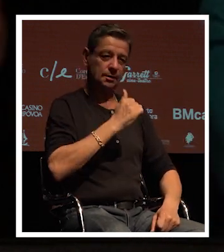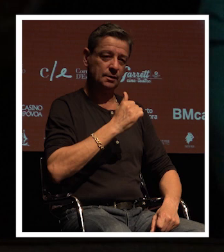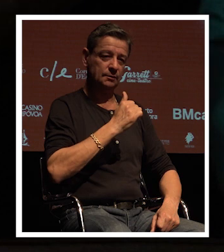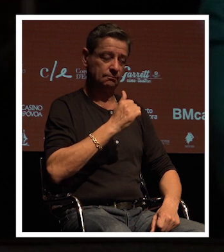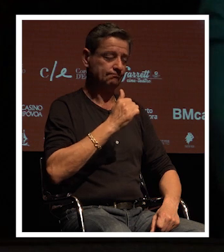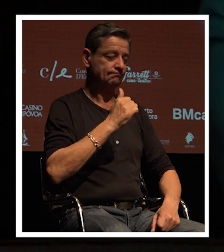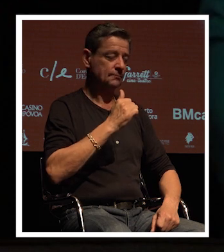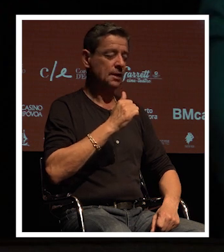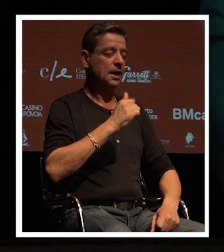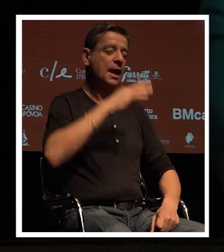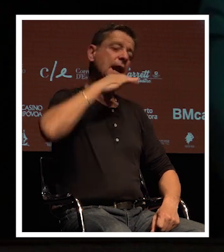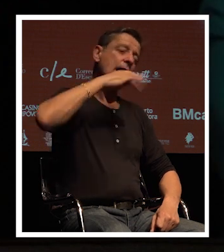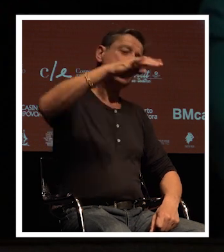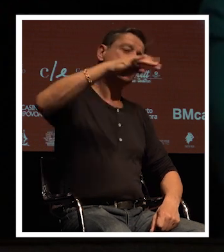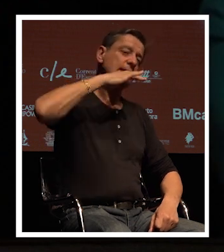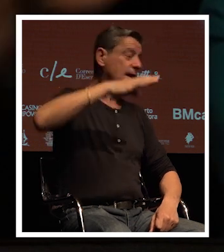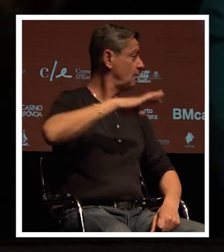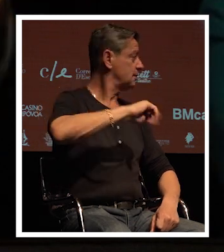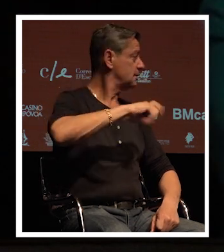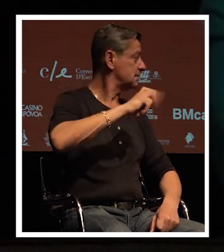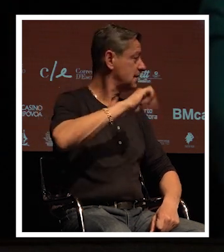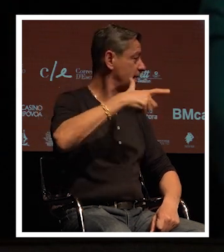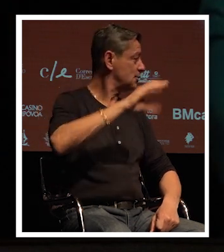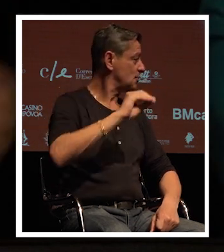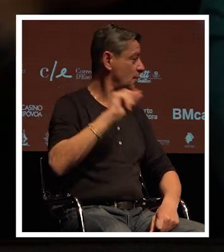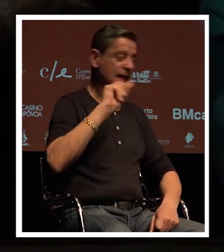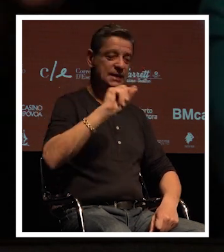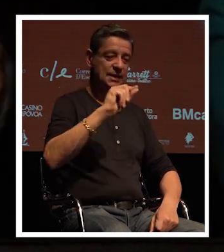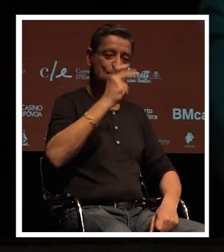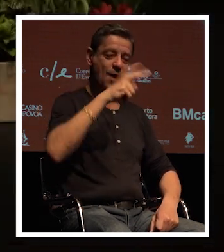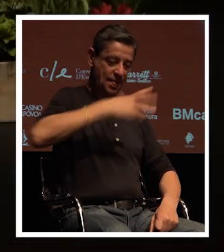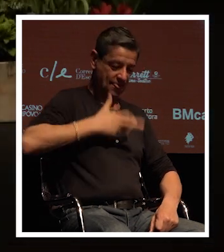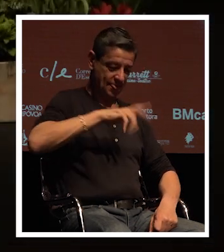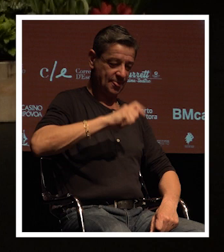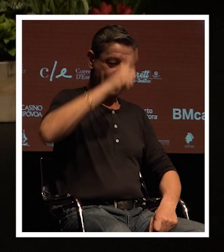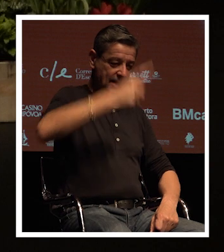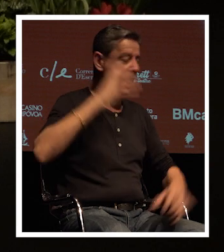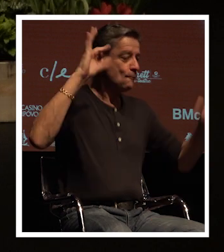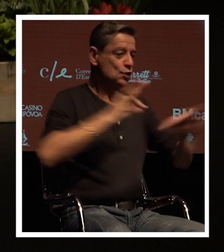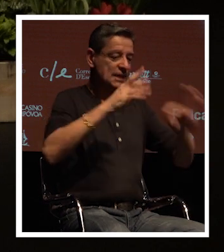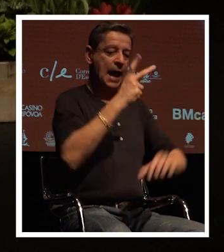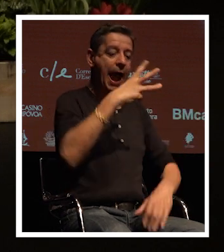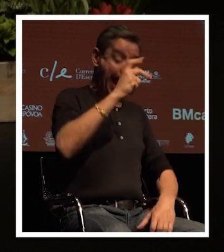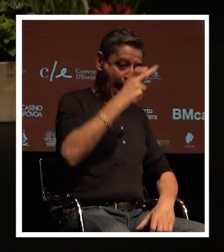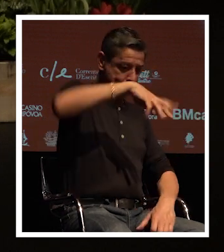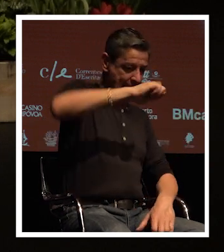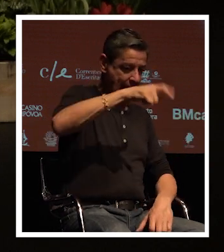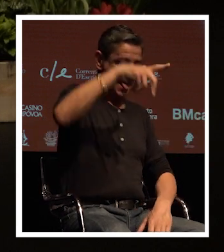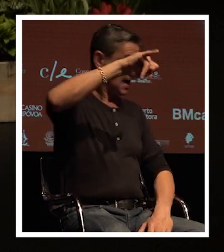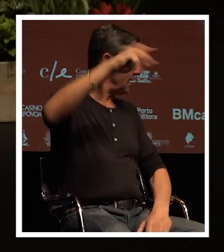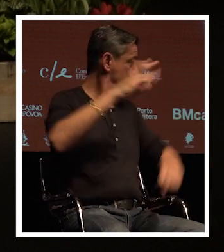onde nas cantigas do do Sérgio nas letras do André nas músicas da amélia nos